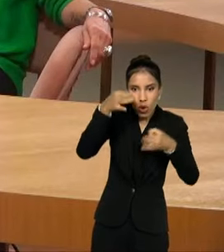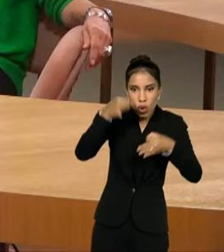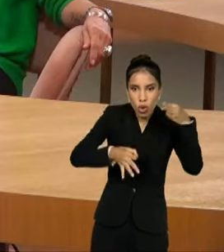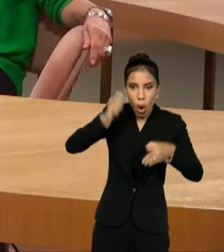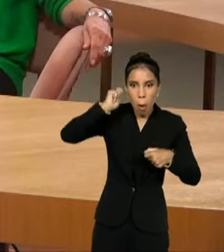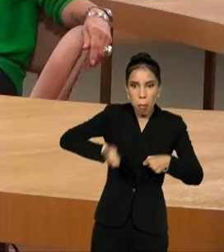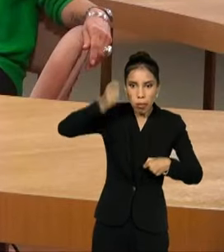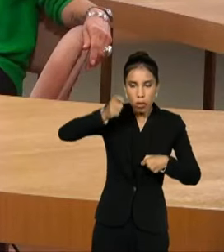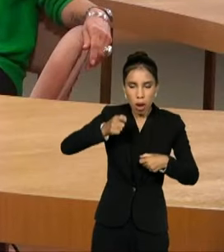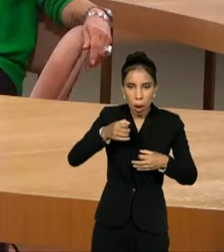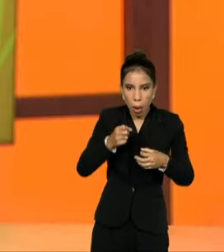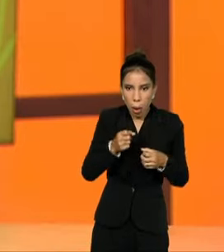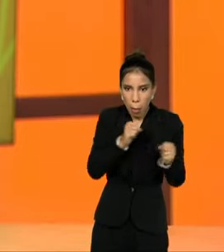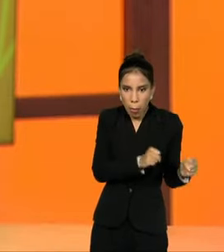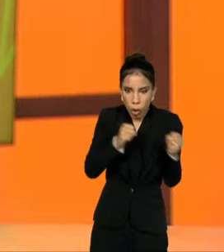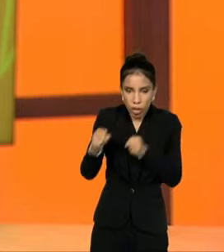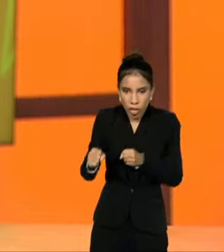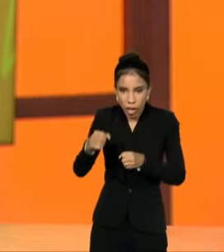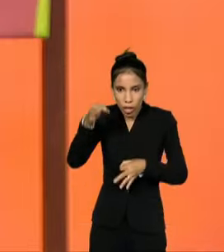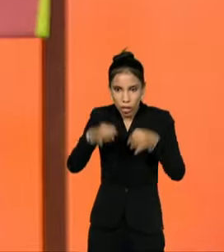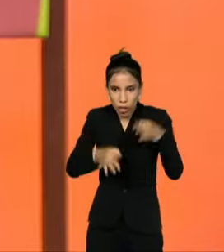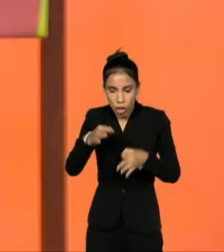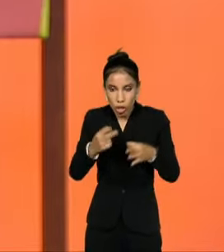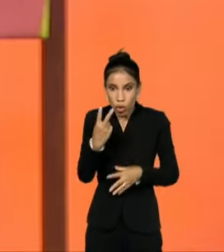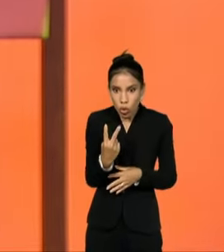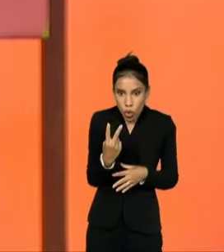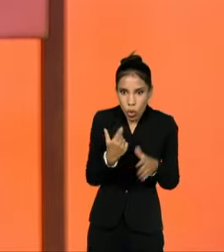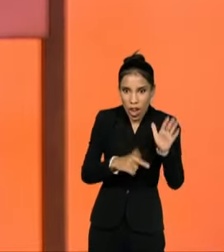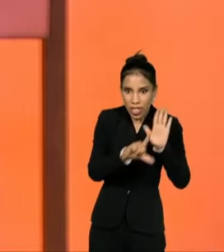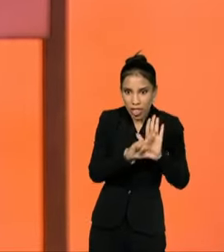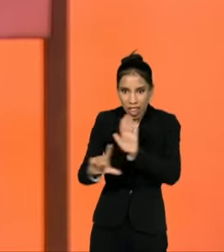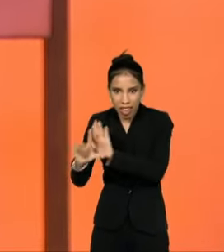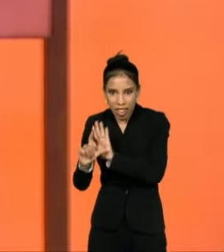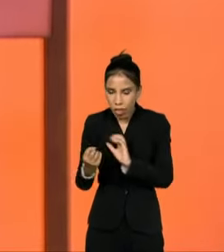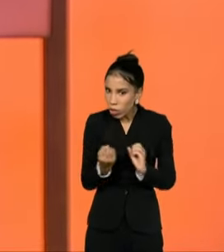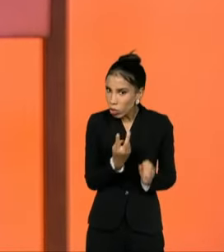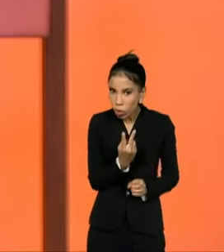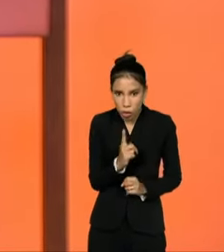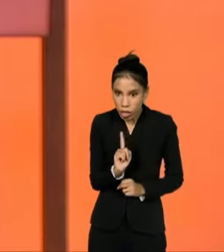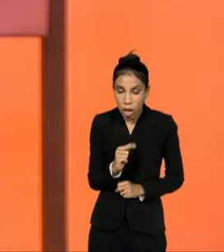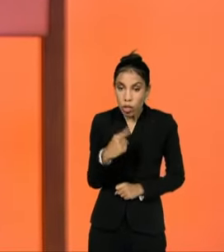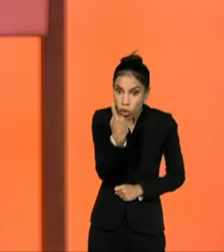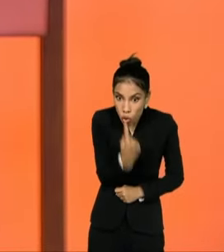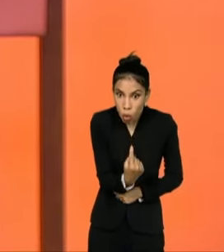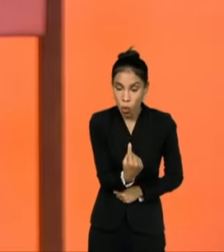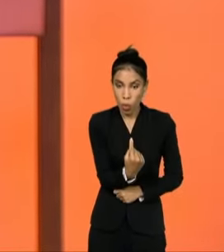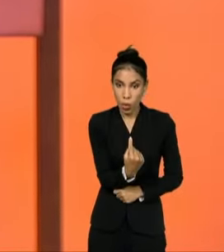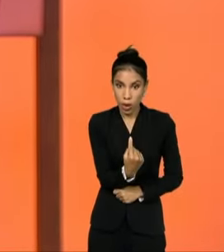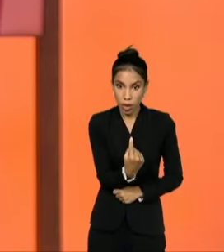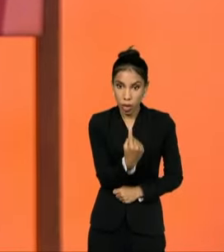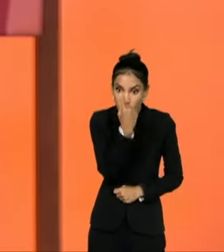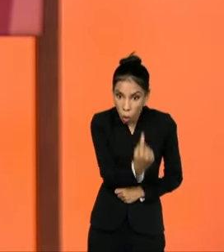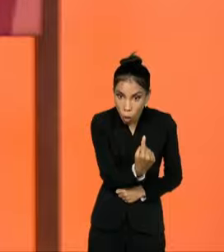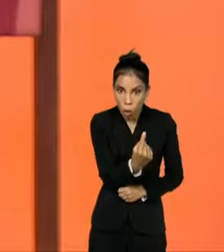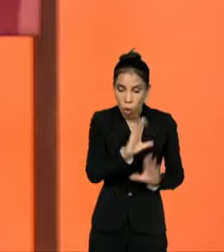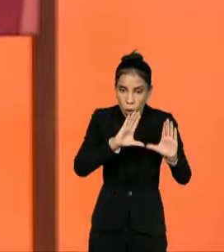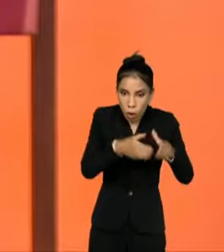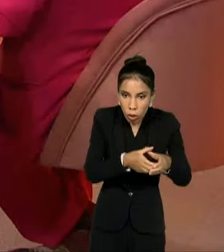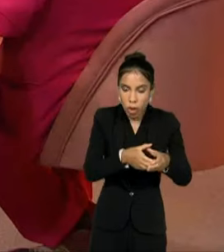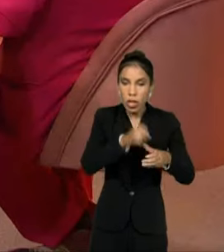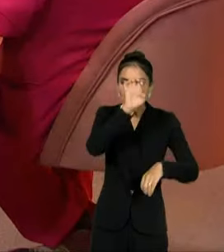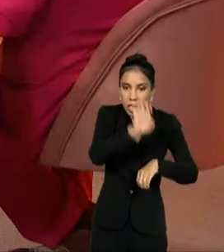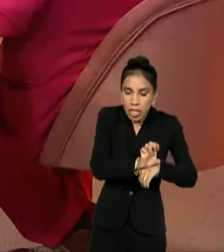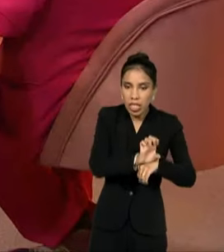poderes judiciários, né? Não tem duas assembleias legislativas, ainda bem. Né? Não tem, só tem uma. Né? E uma só é o Estado